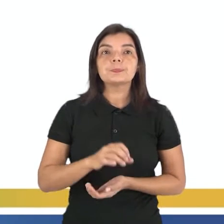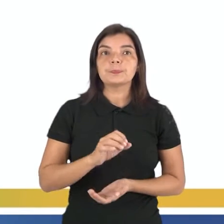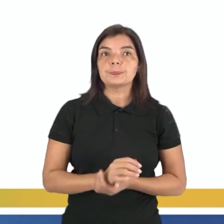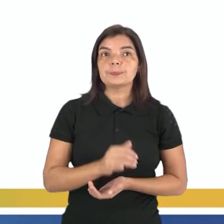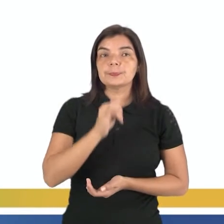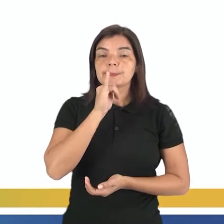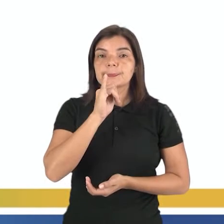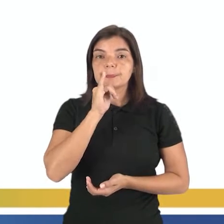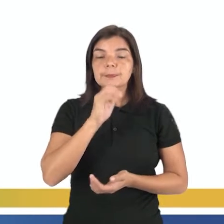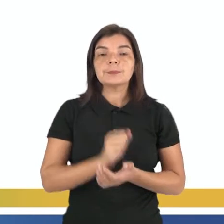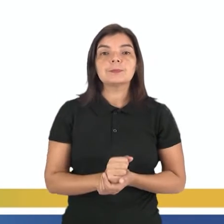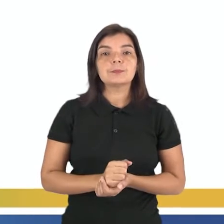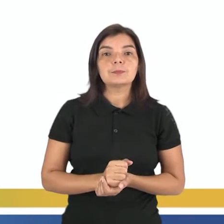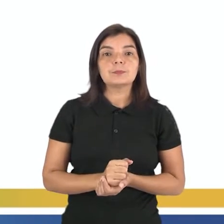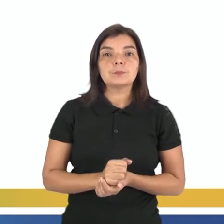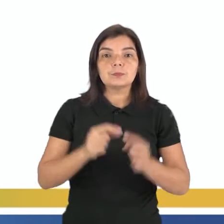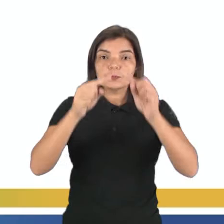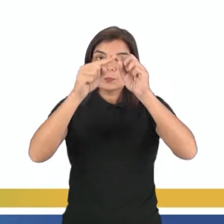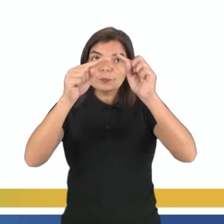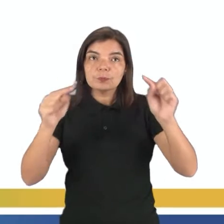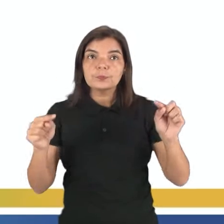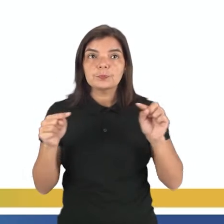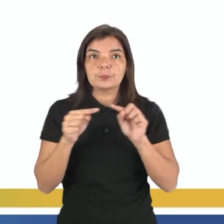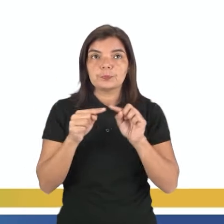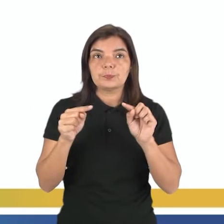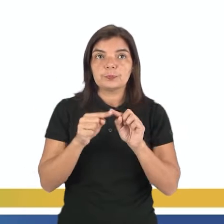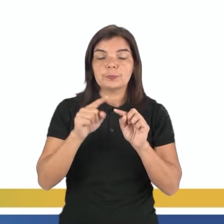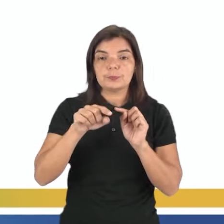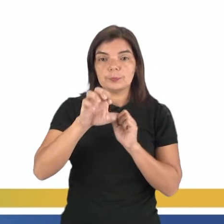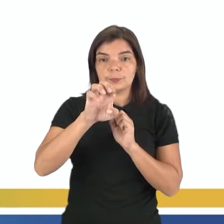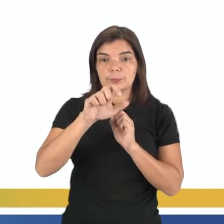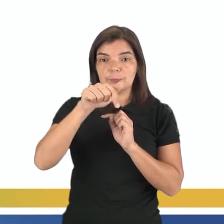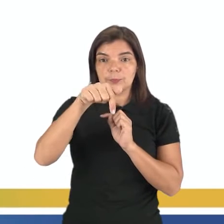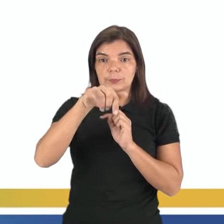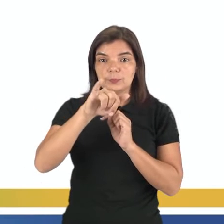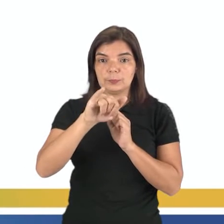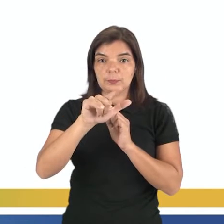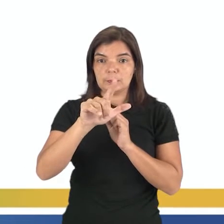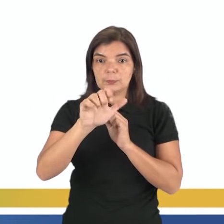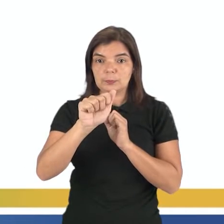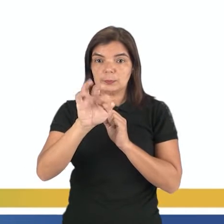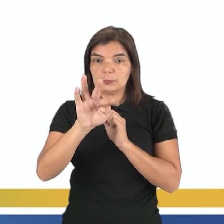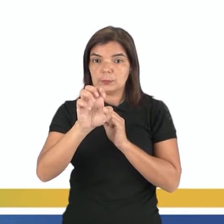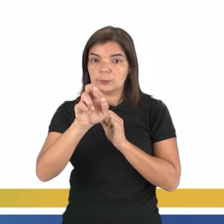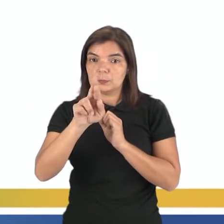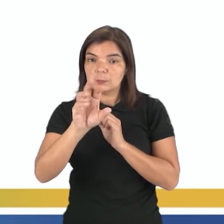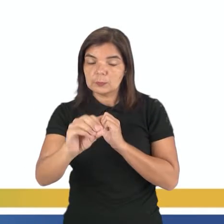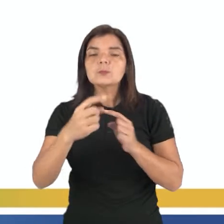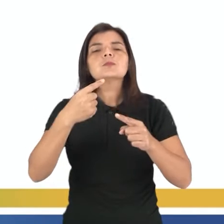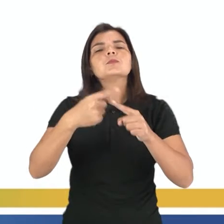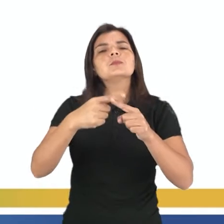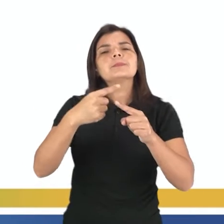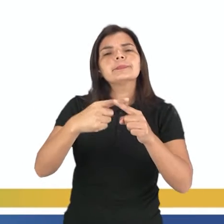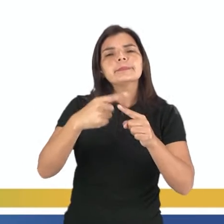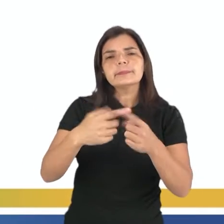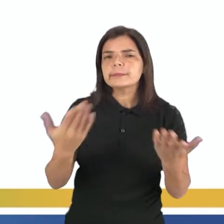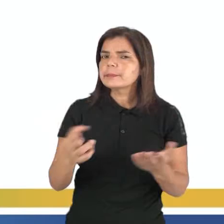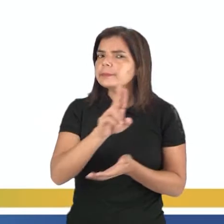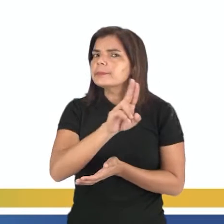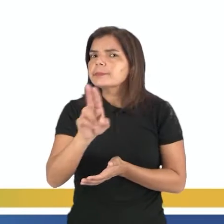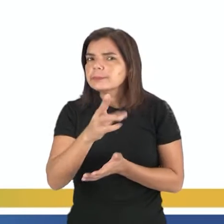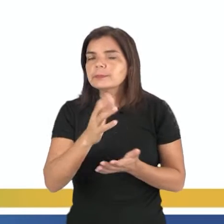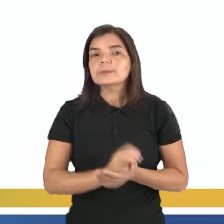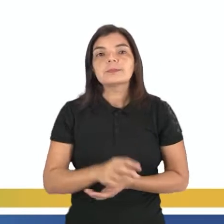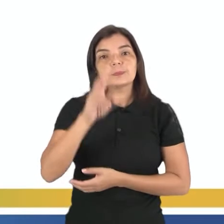ó, observe esse triângulo. Esse triângulo é chamado de equilátero. Por que é